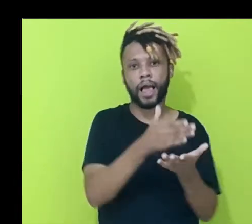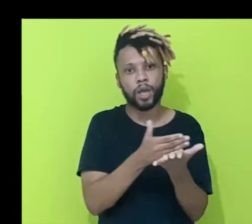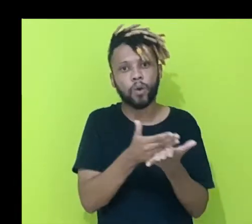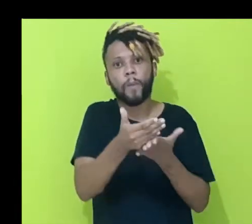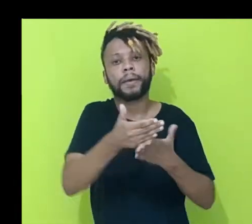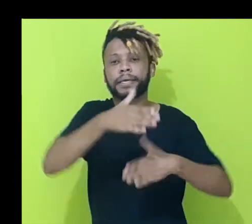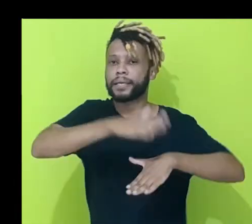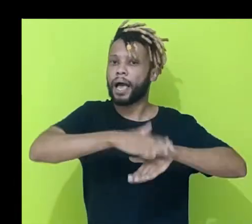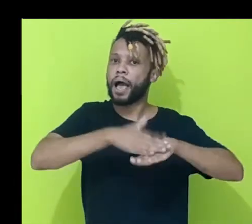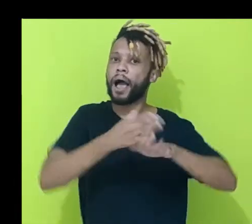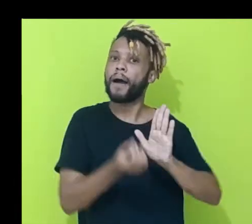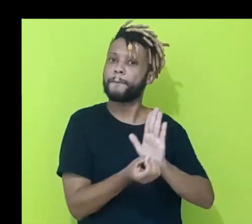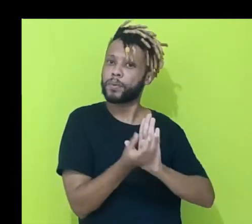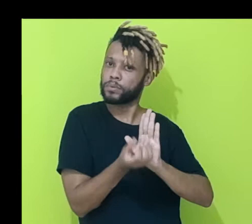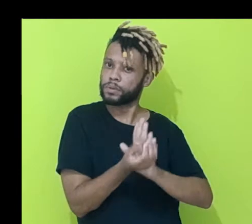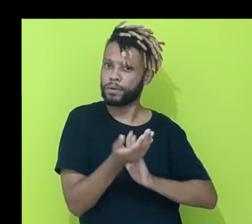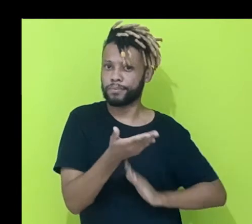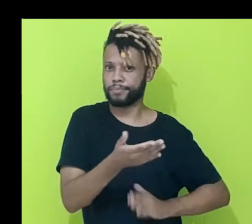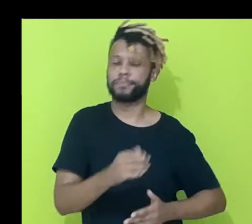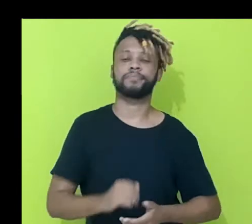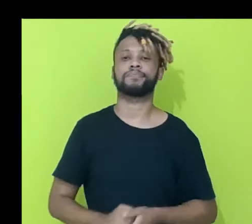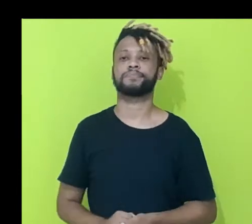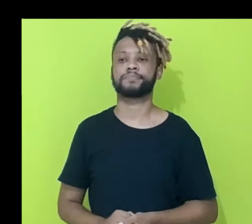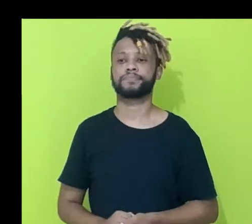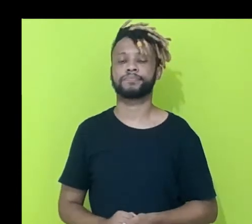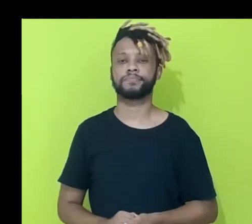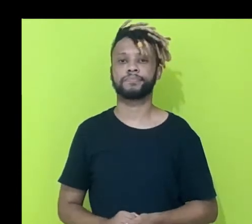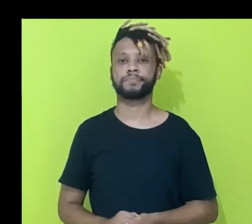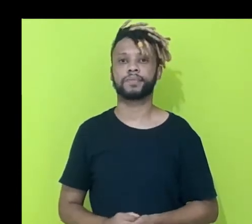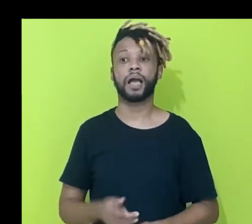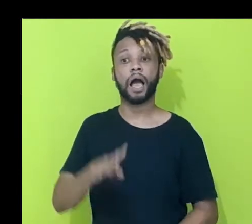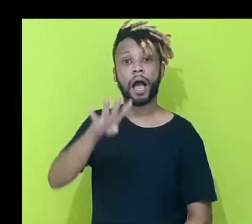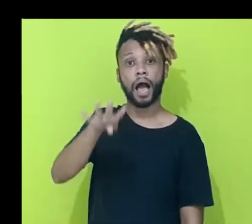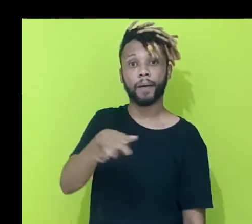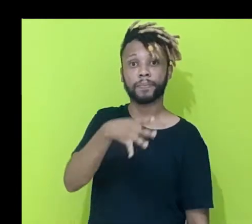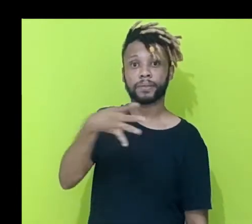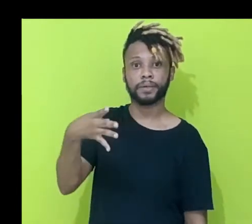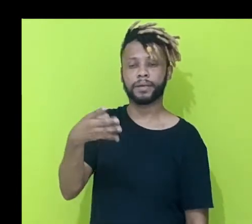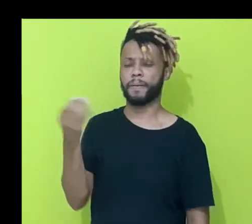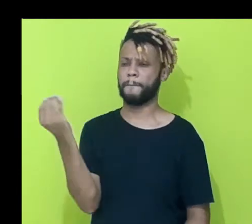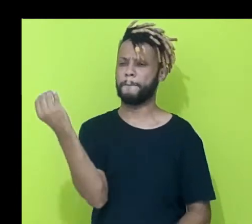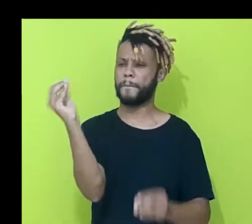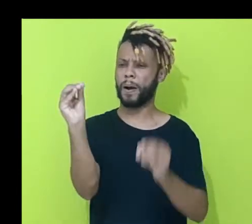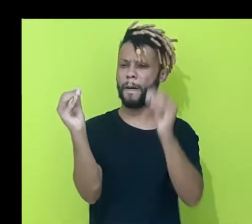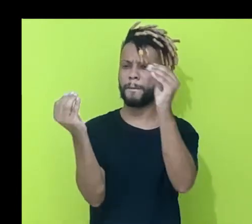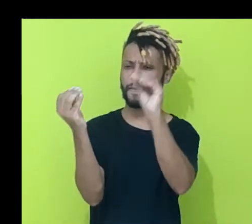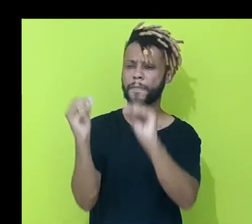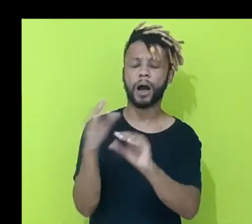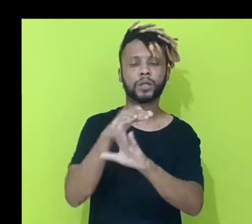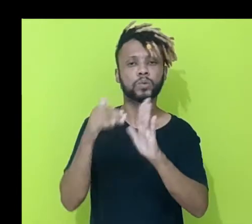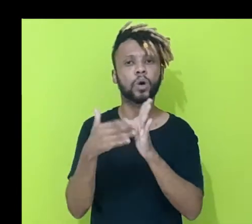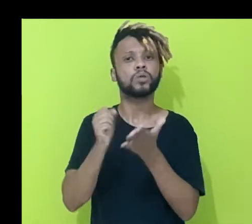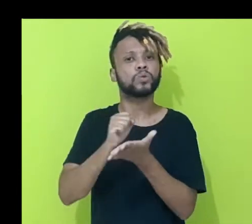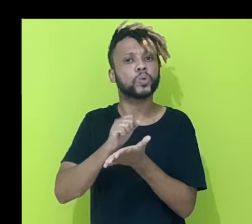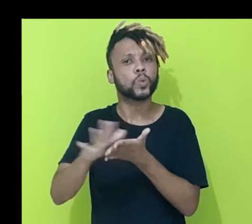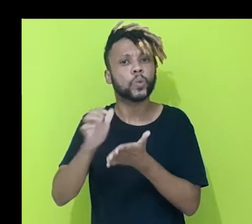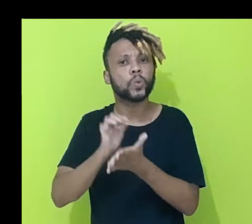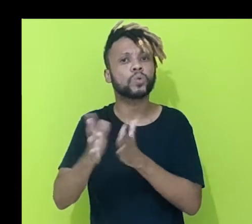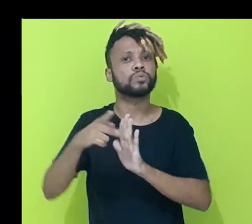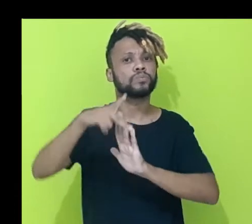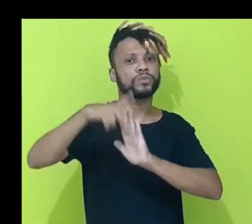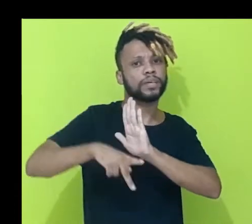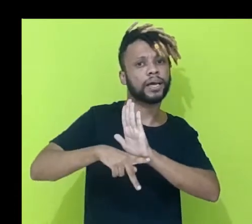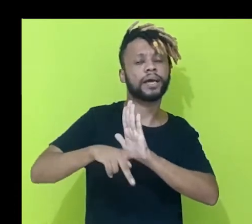produção. A planilha deve conter todos os custos do projeto, incluindo tudo que for necessário